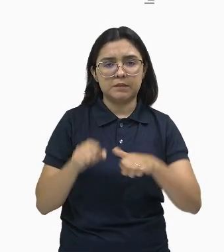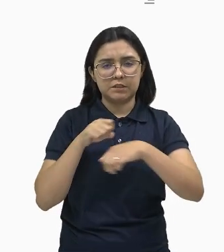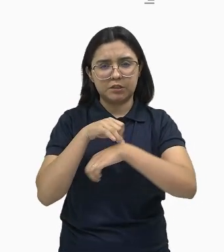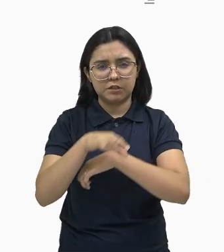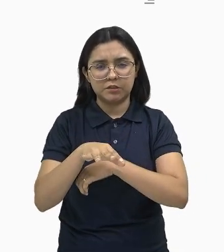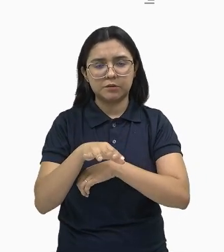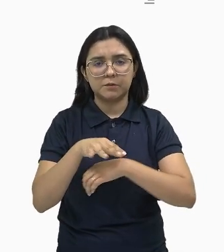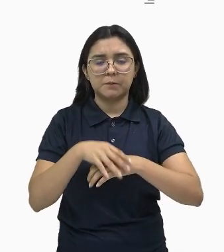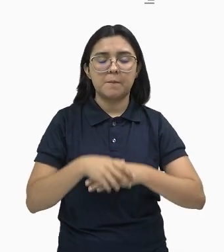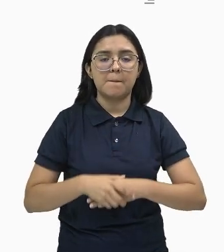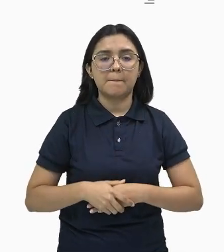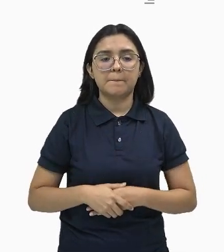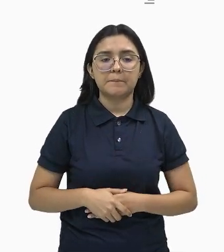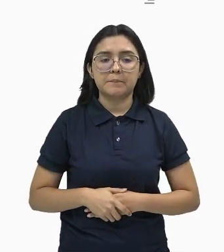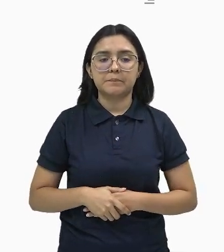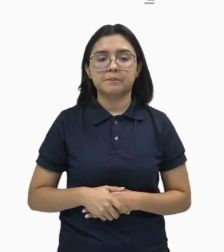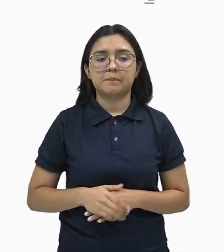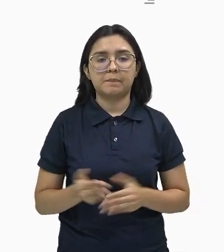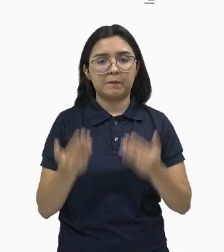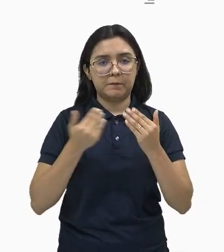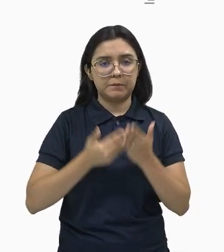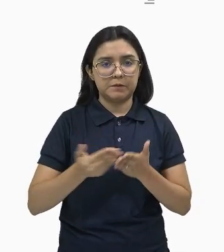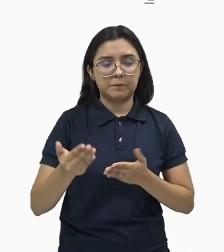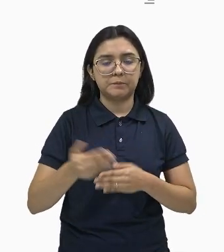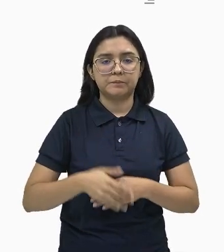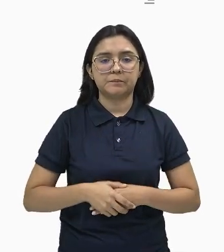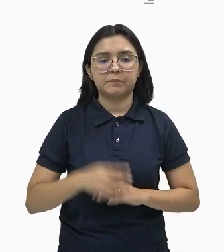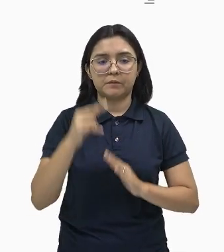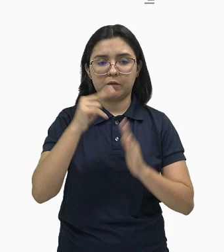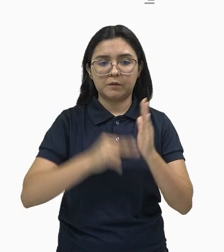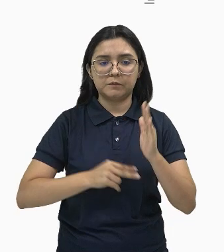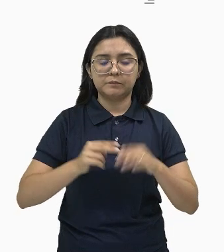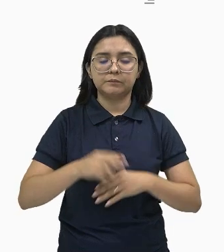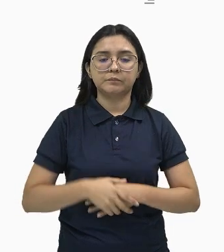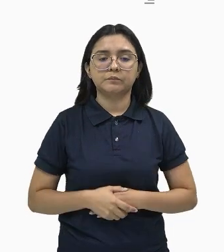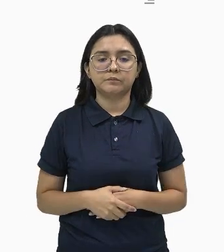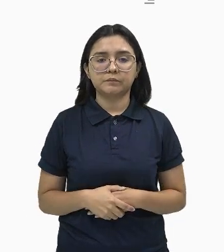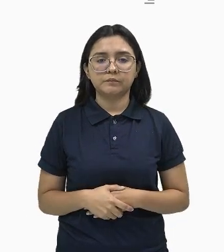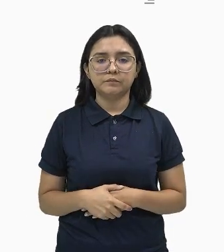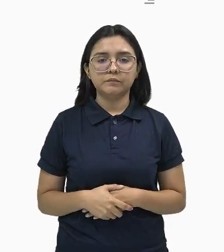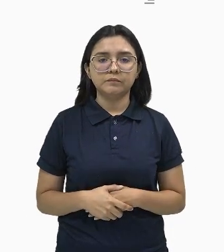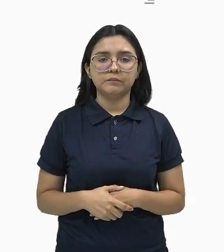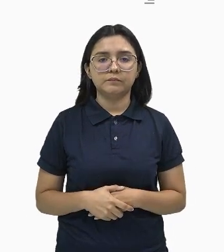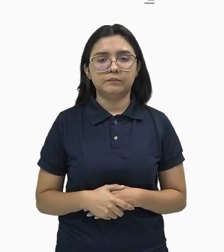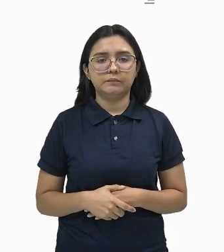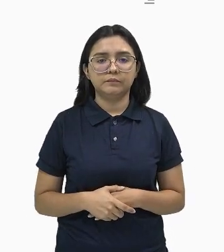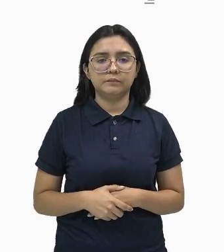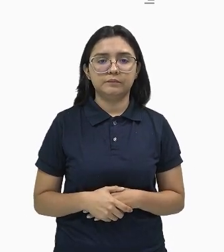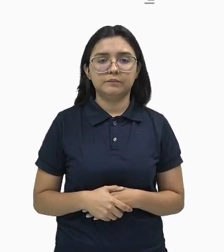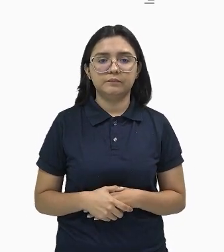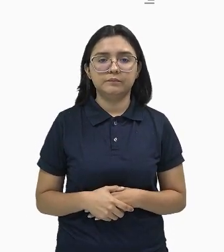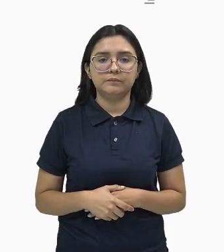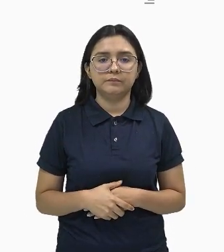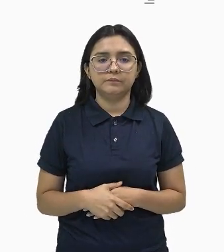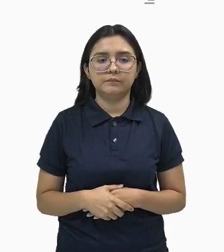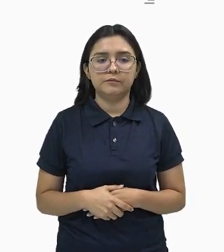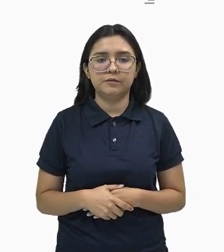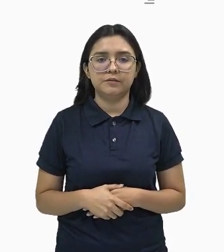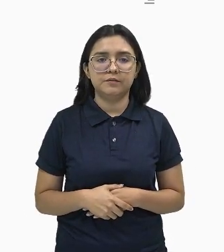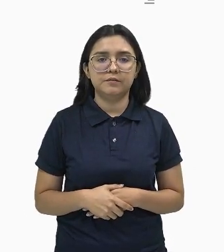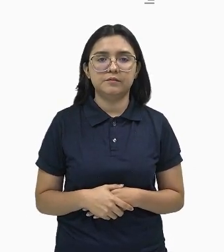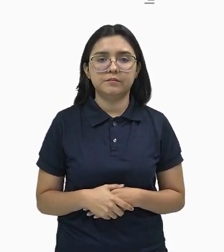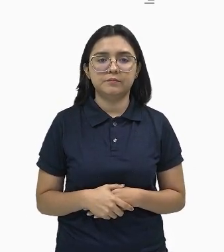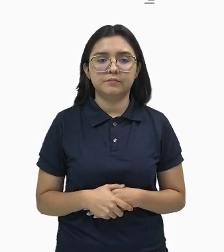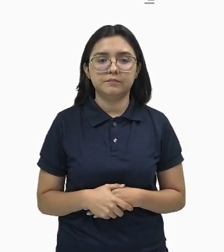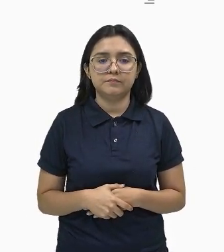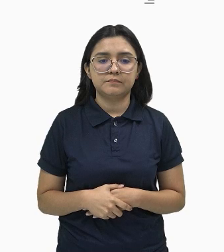falar para vocês. Então, vamos lá. Então, text. What is consumerism?